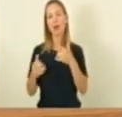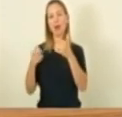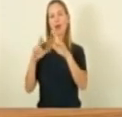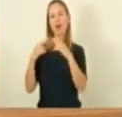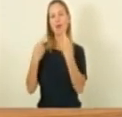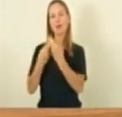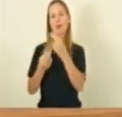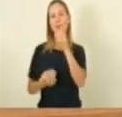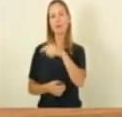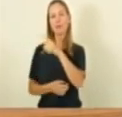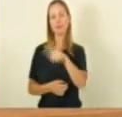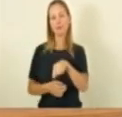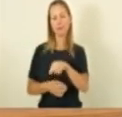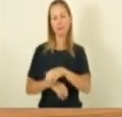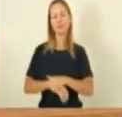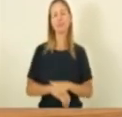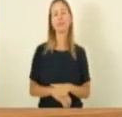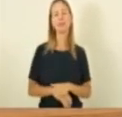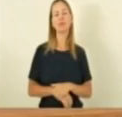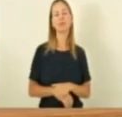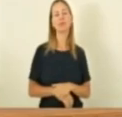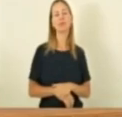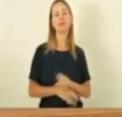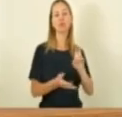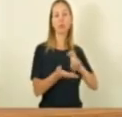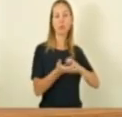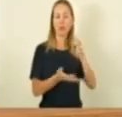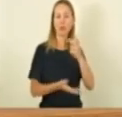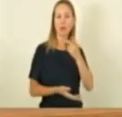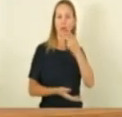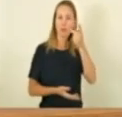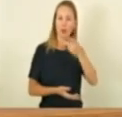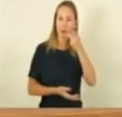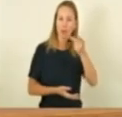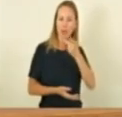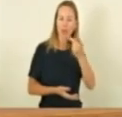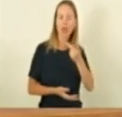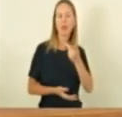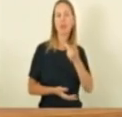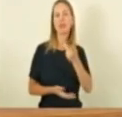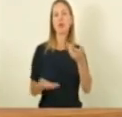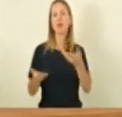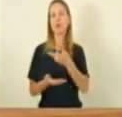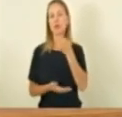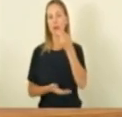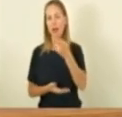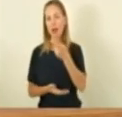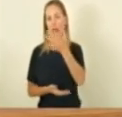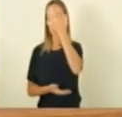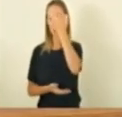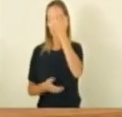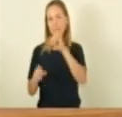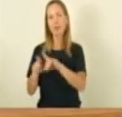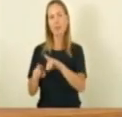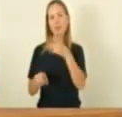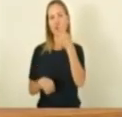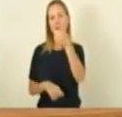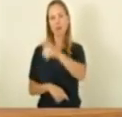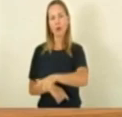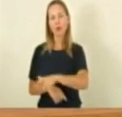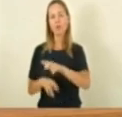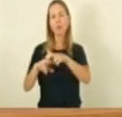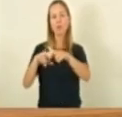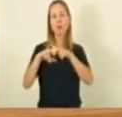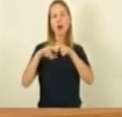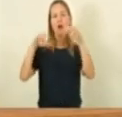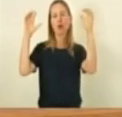de manhã e vou repetir agora, vou falar a semana inteira, bom, pelo menos até amanhã, sobre a chuva,